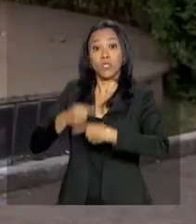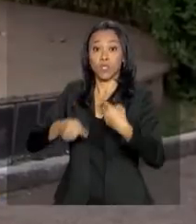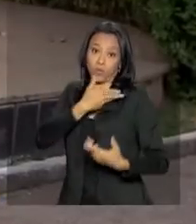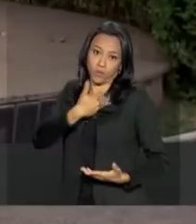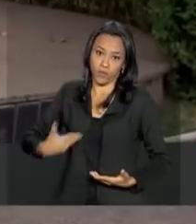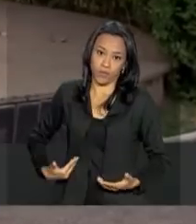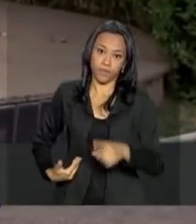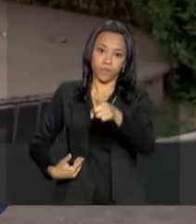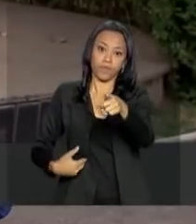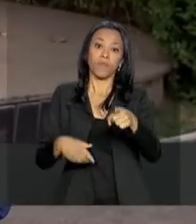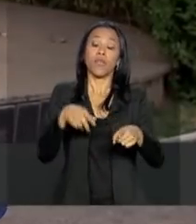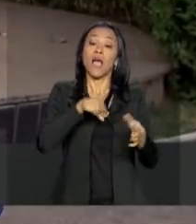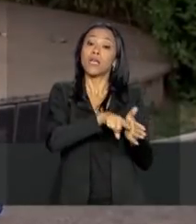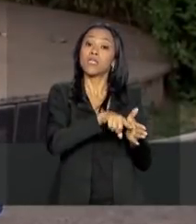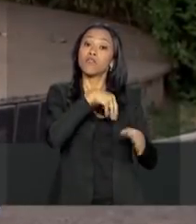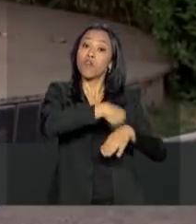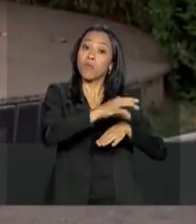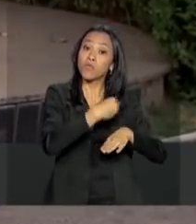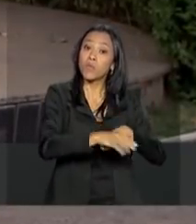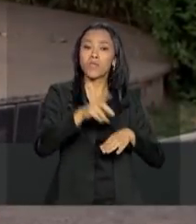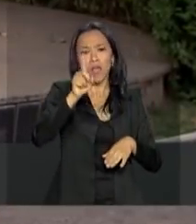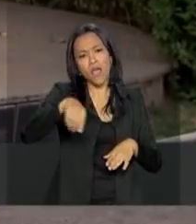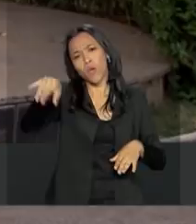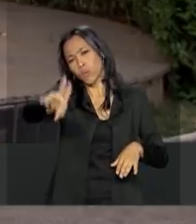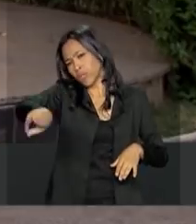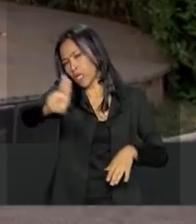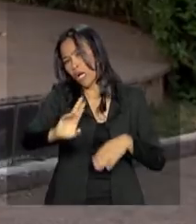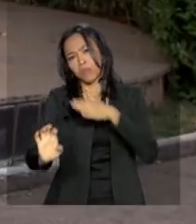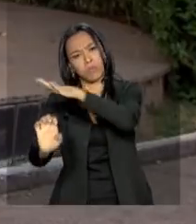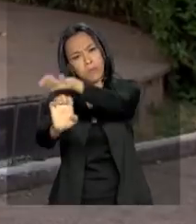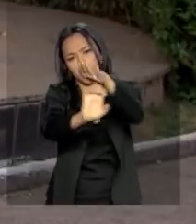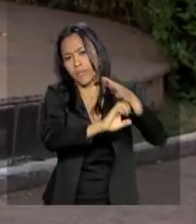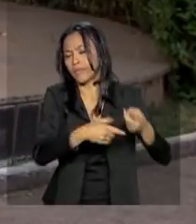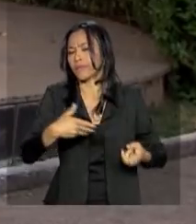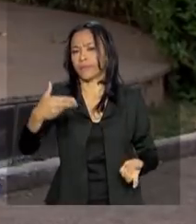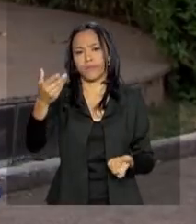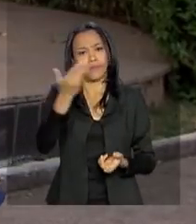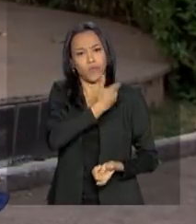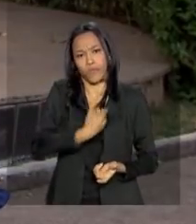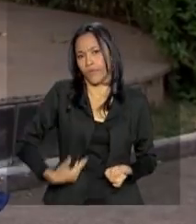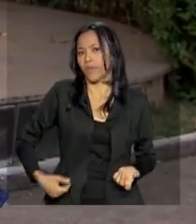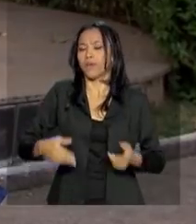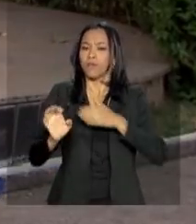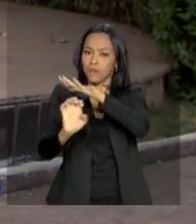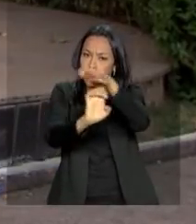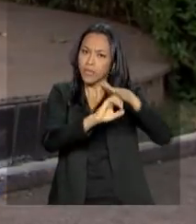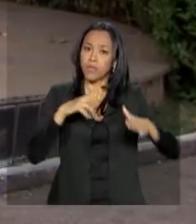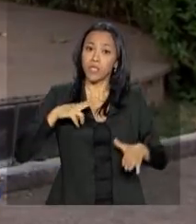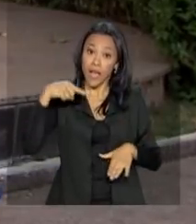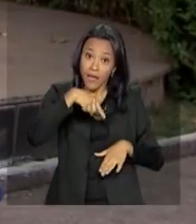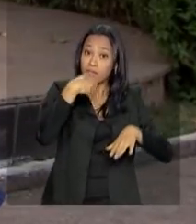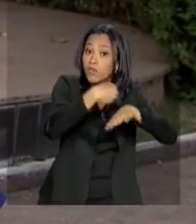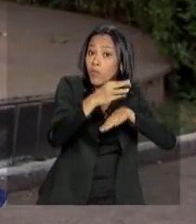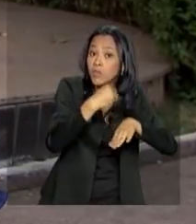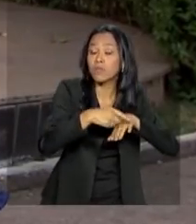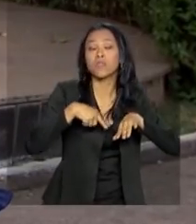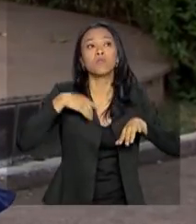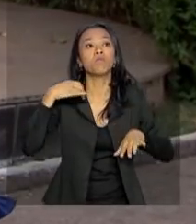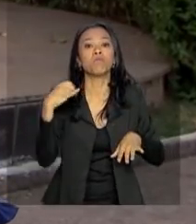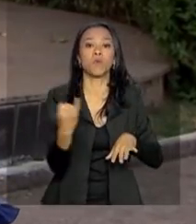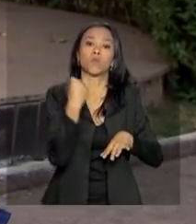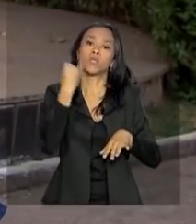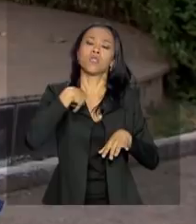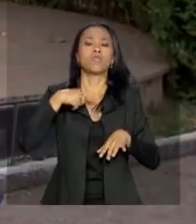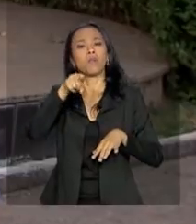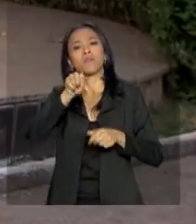são usados por toda a população tanto empresas públicas quanto privadas então esses dados são fundamentais para você fazer qualquer